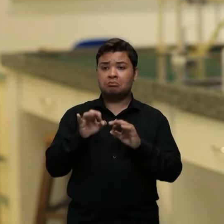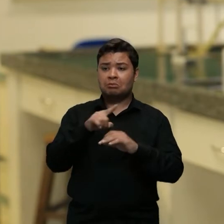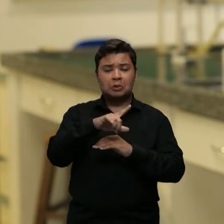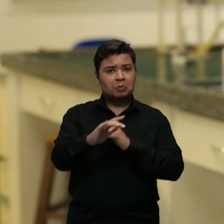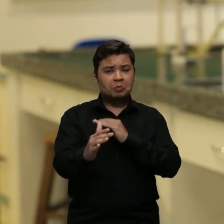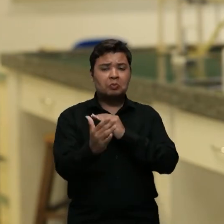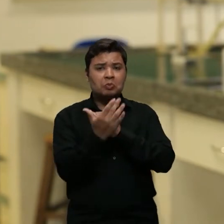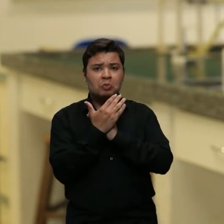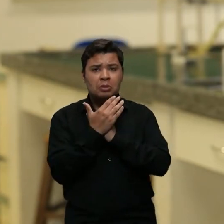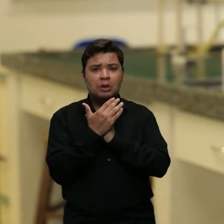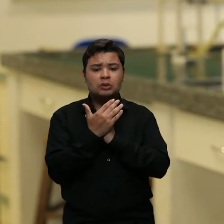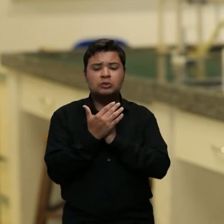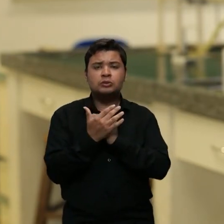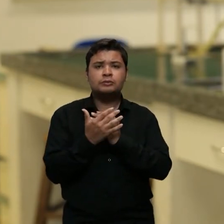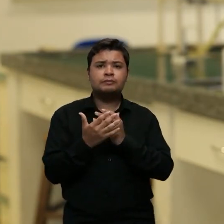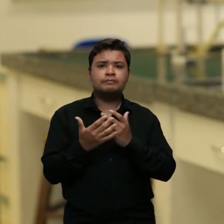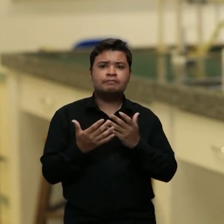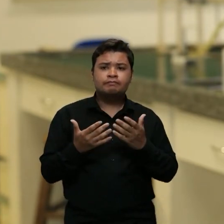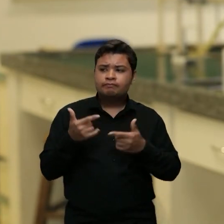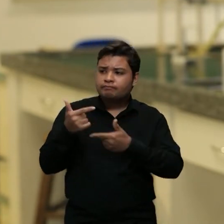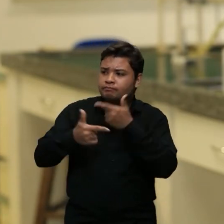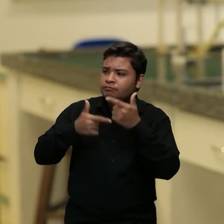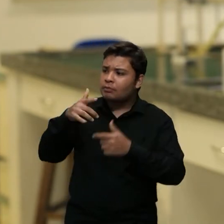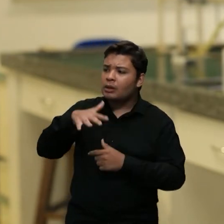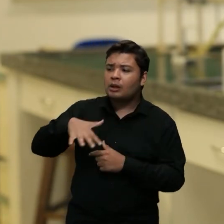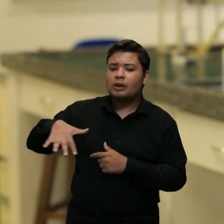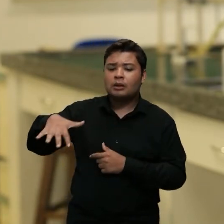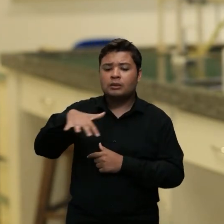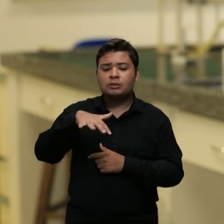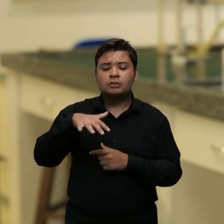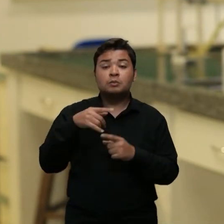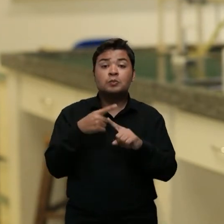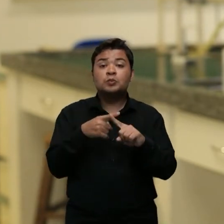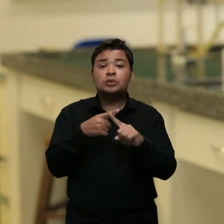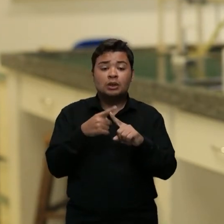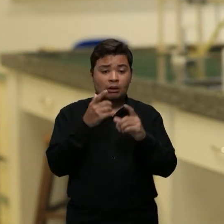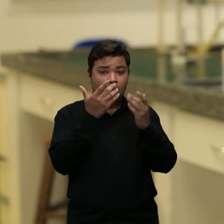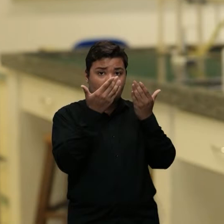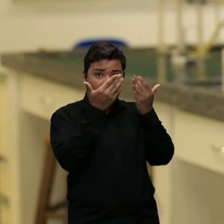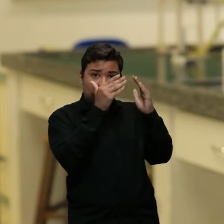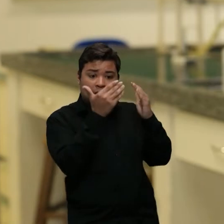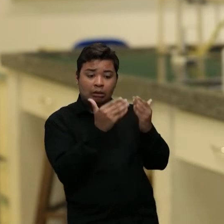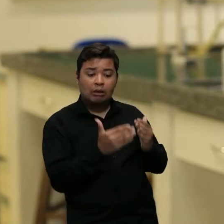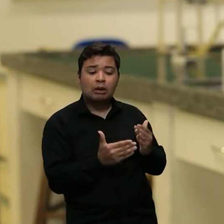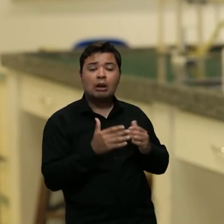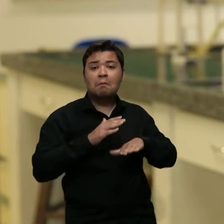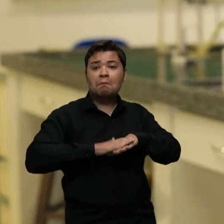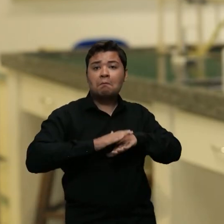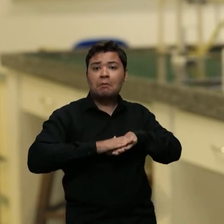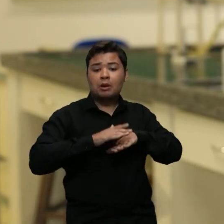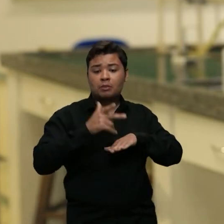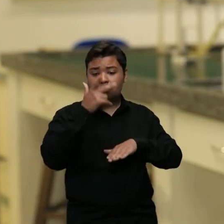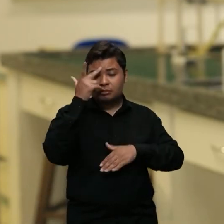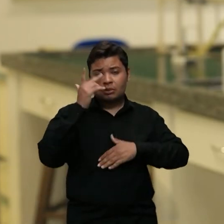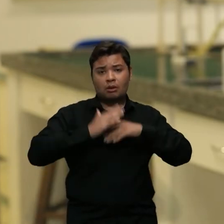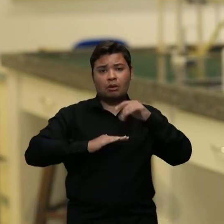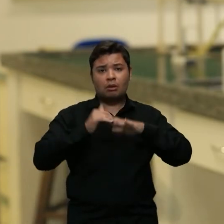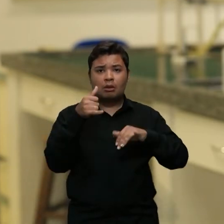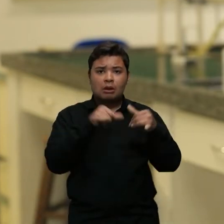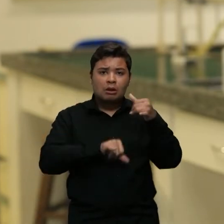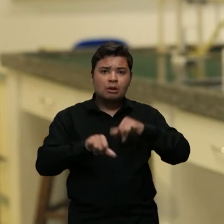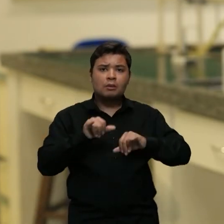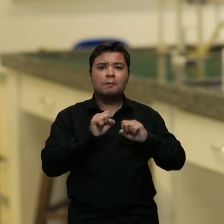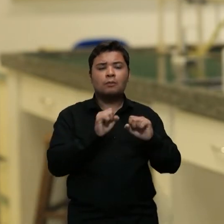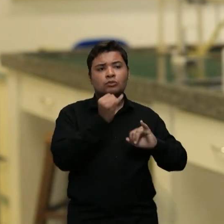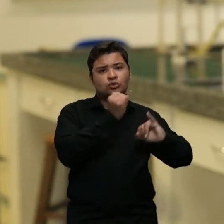a mercado de trabalho, porque a análise é basicamente o que um químico faz, seja na indústria com